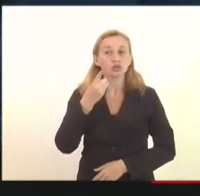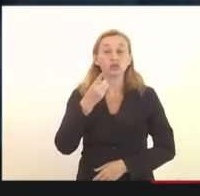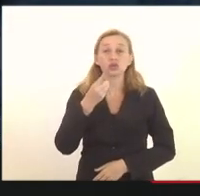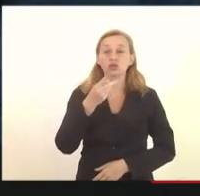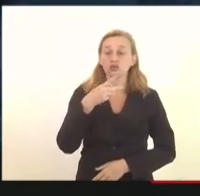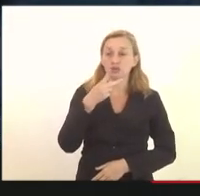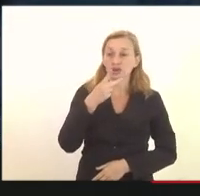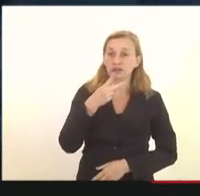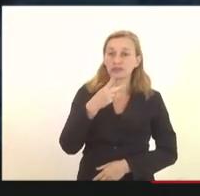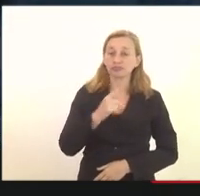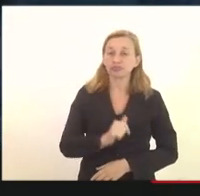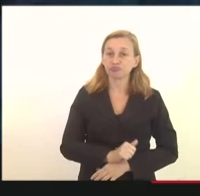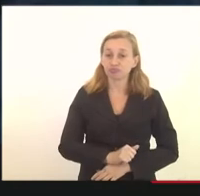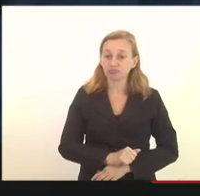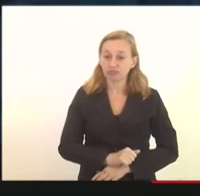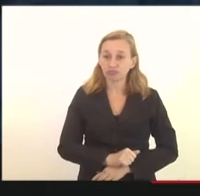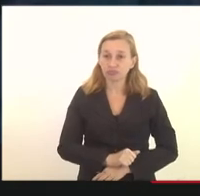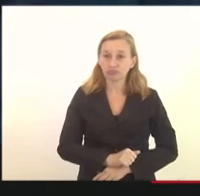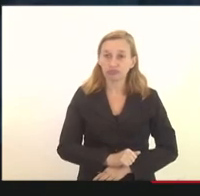colocação.